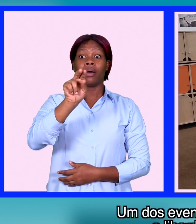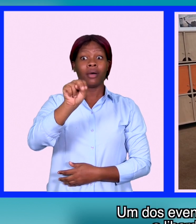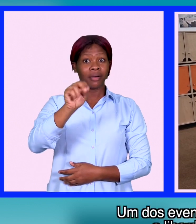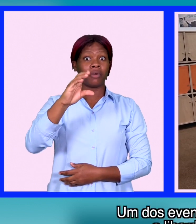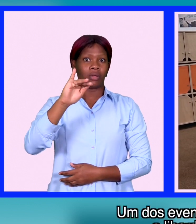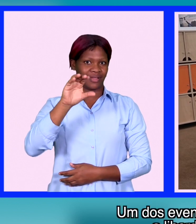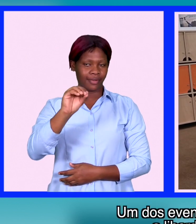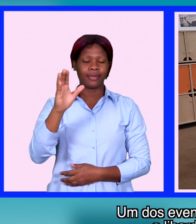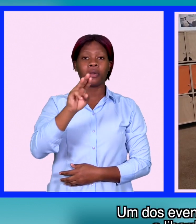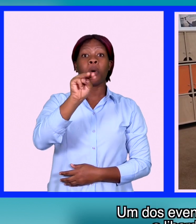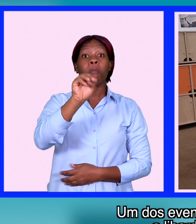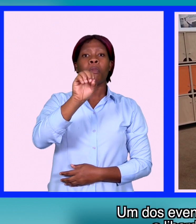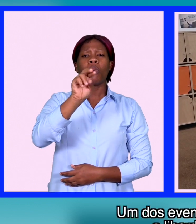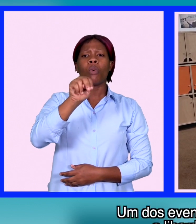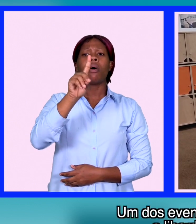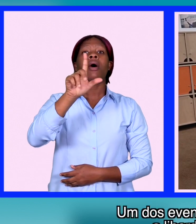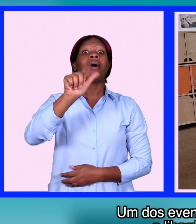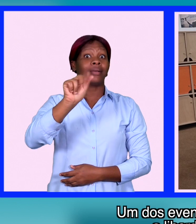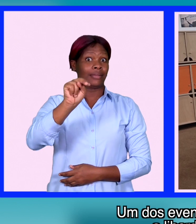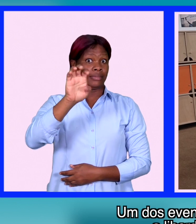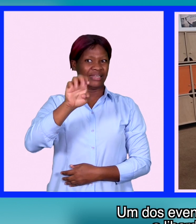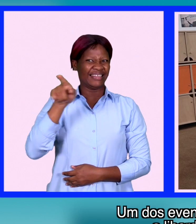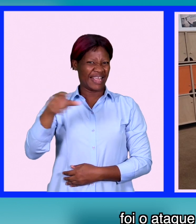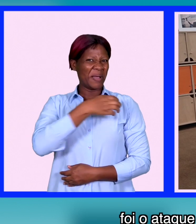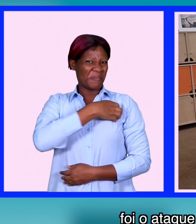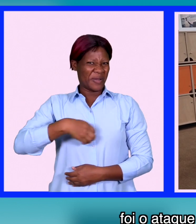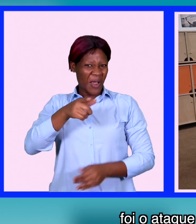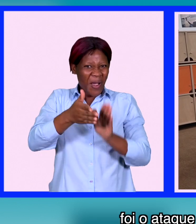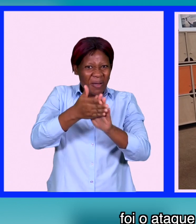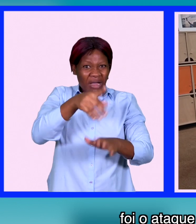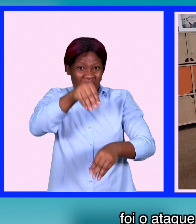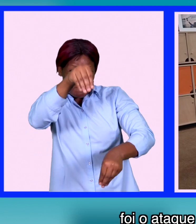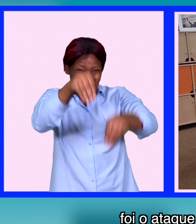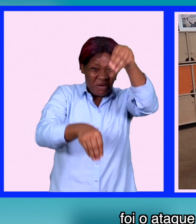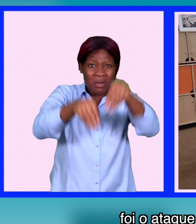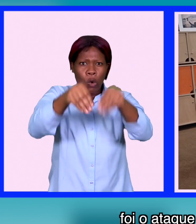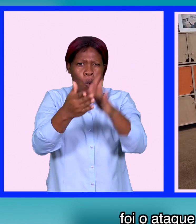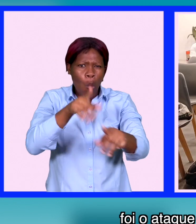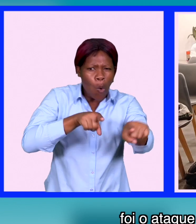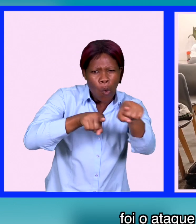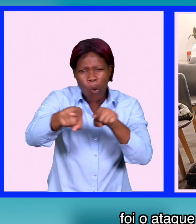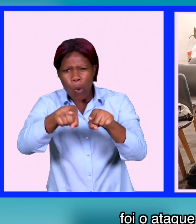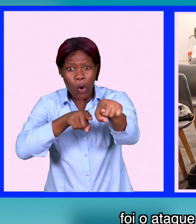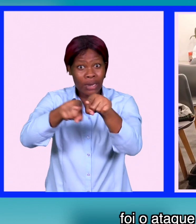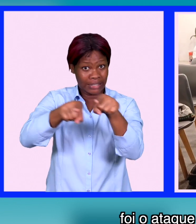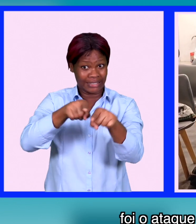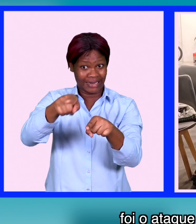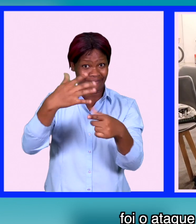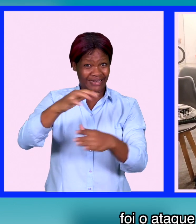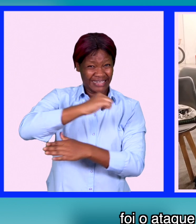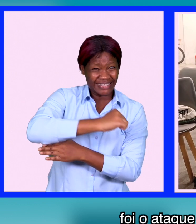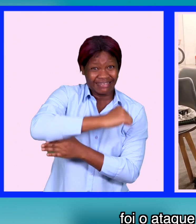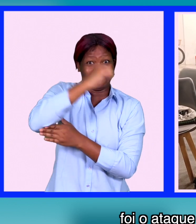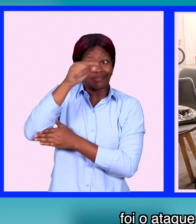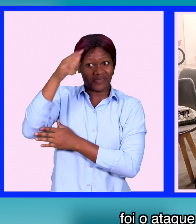Um dos eventos que marcou grandemente a liberdade de imprensa no país foi o ataque aos jornalistas ao vivo durante a entrevista